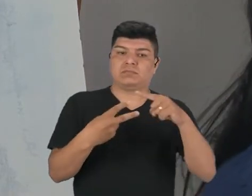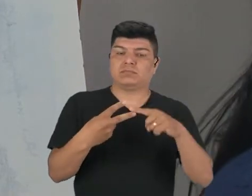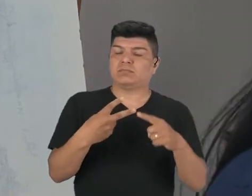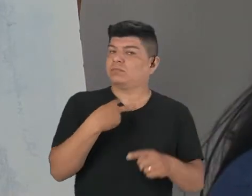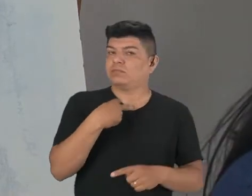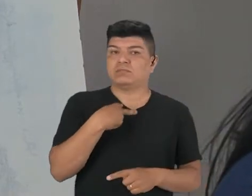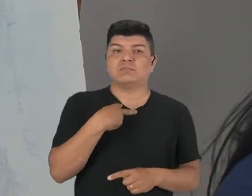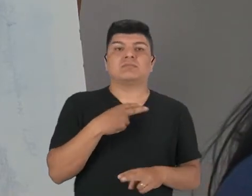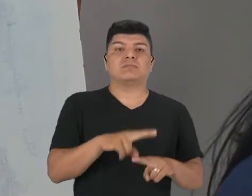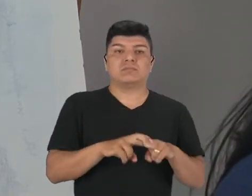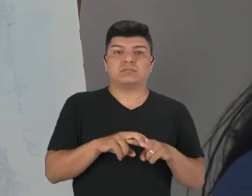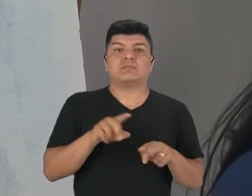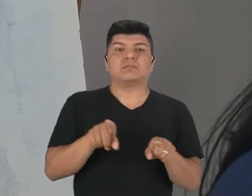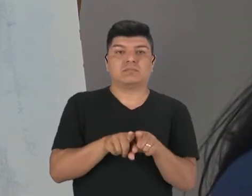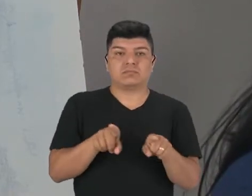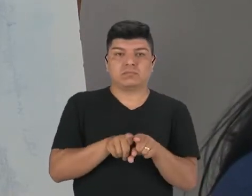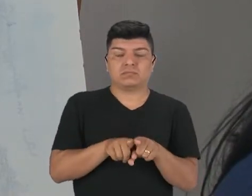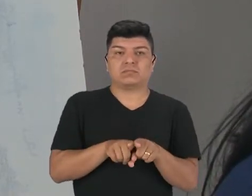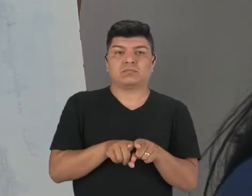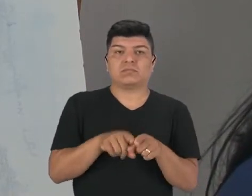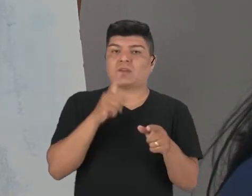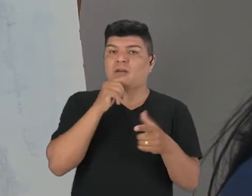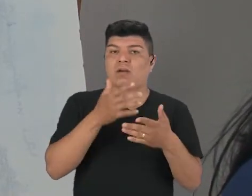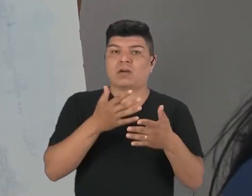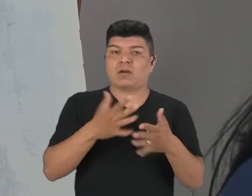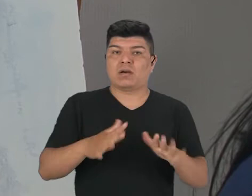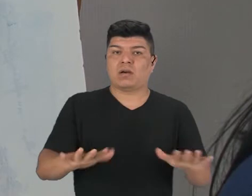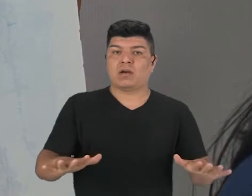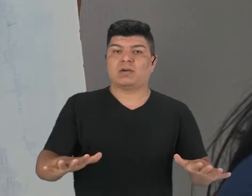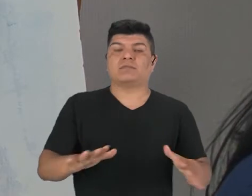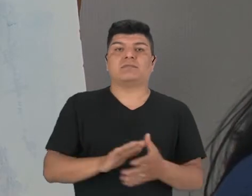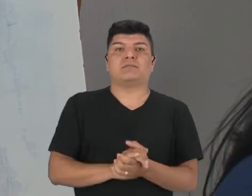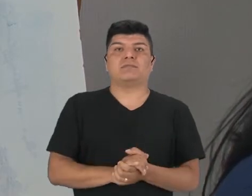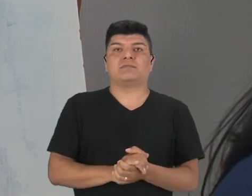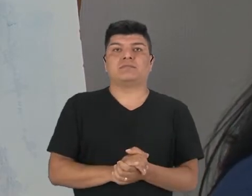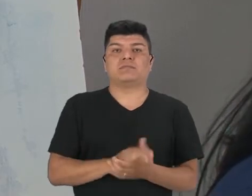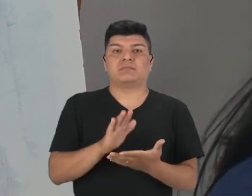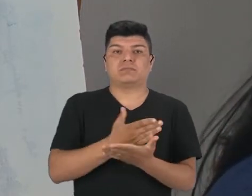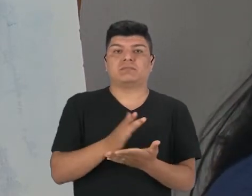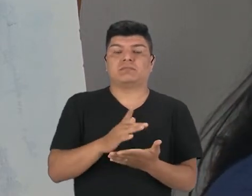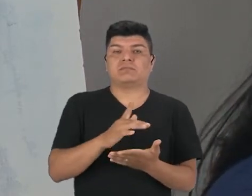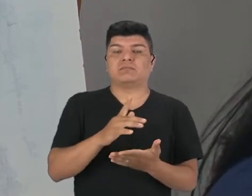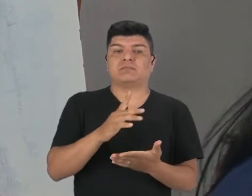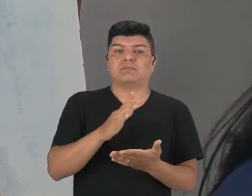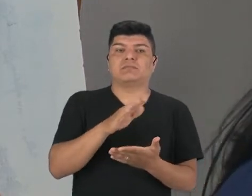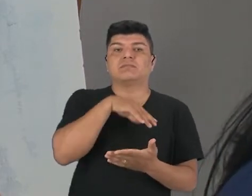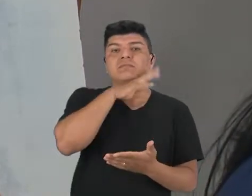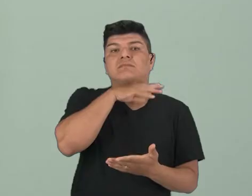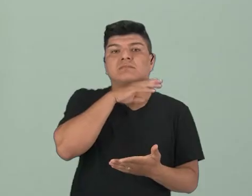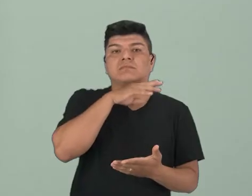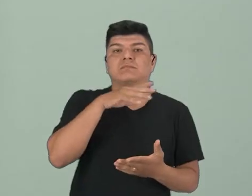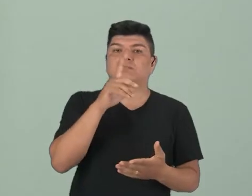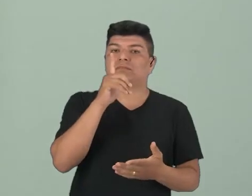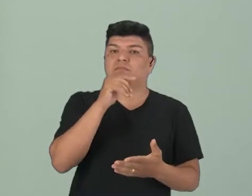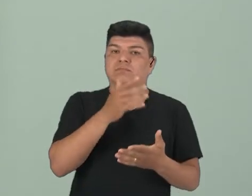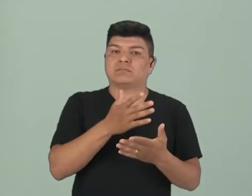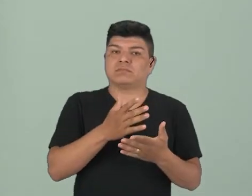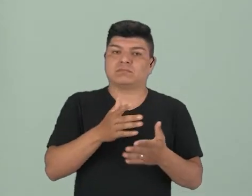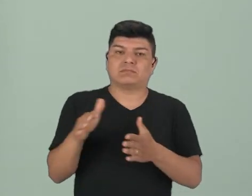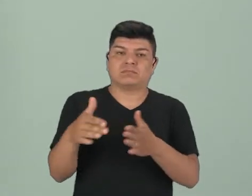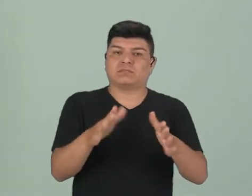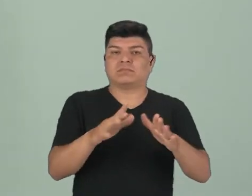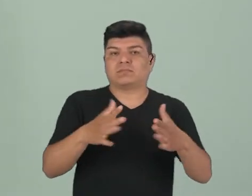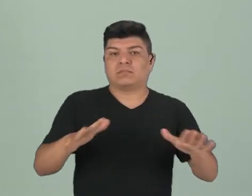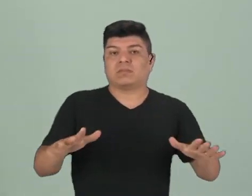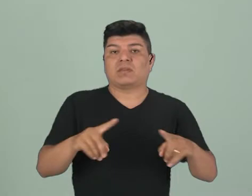alternativas. Assim como também aquático. Tem alguns animais aquáticos, terrestres? Tem também, só